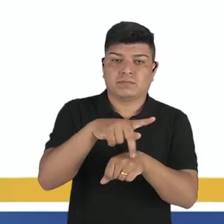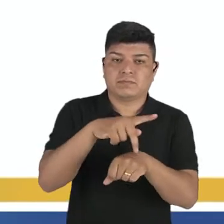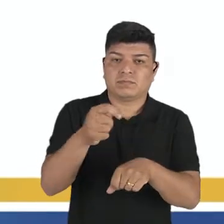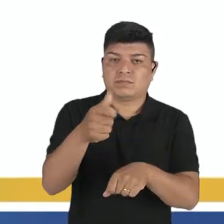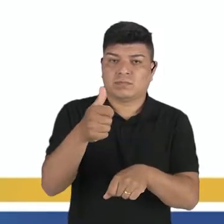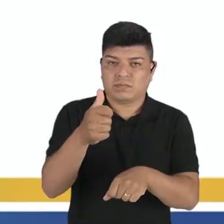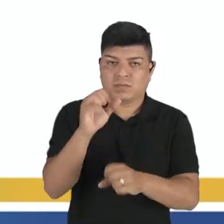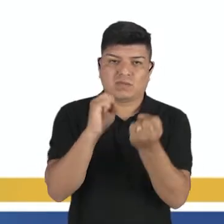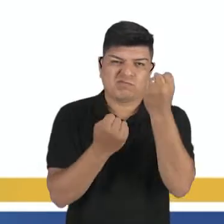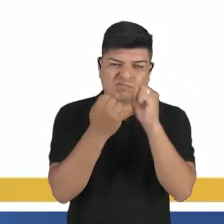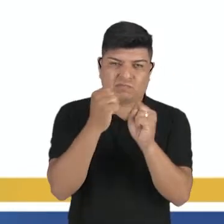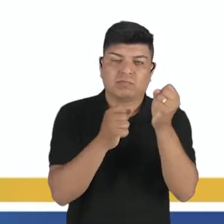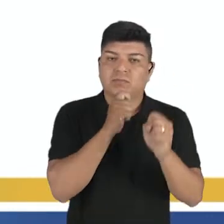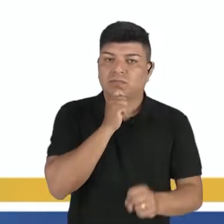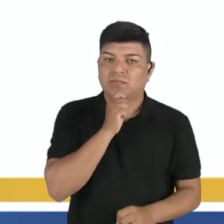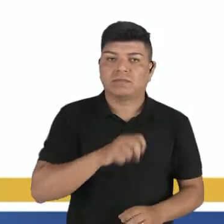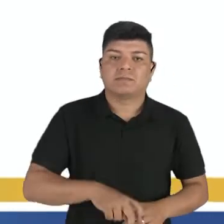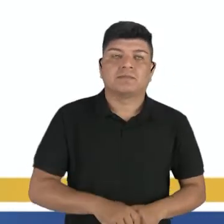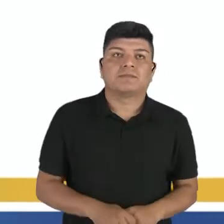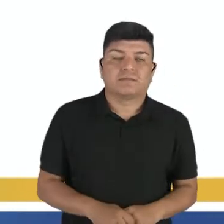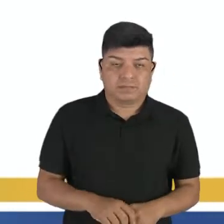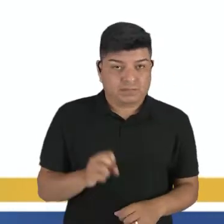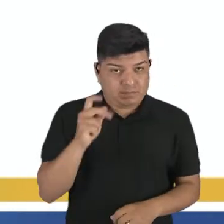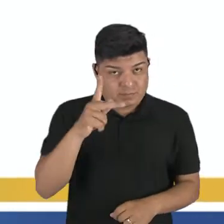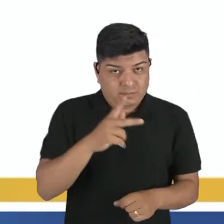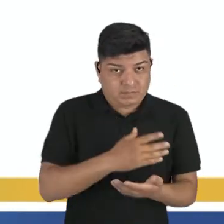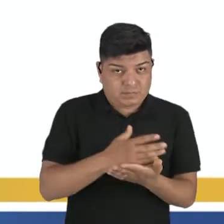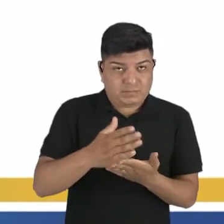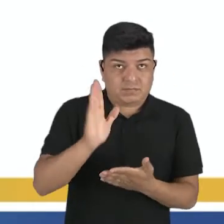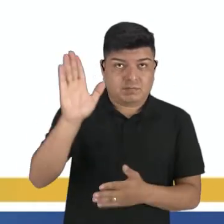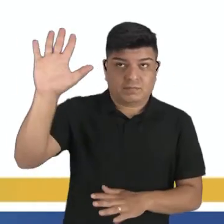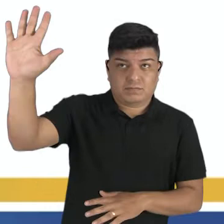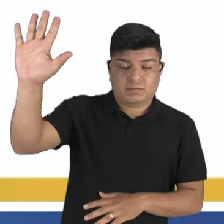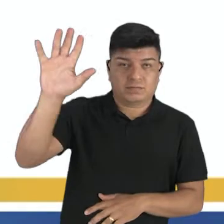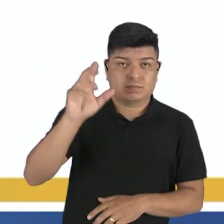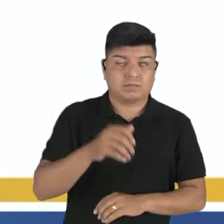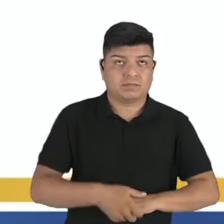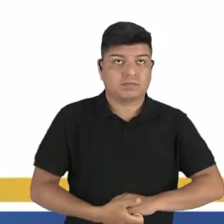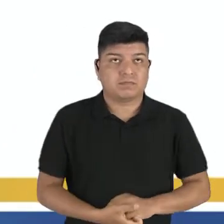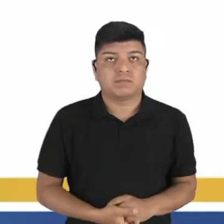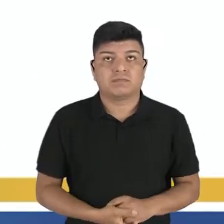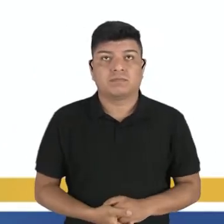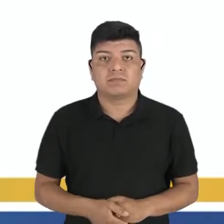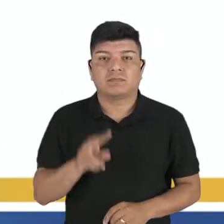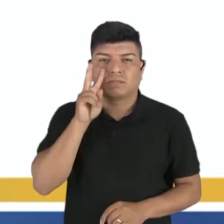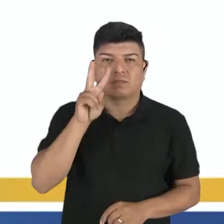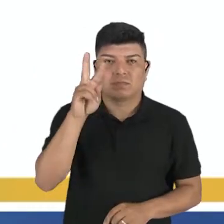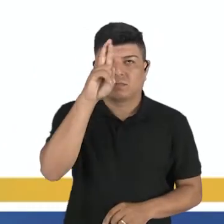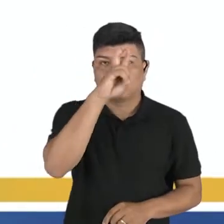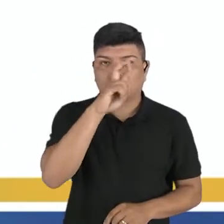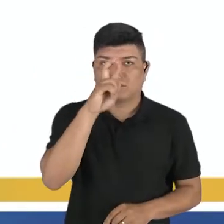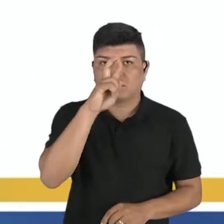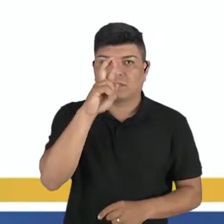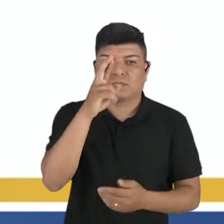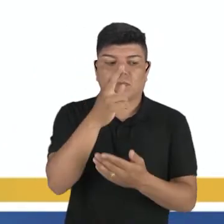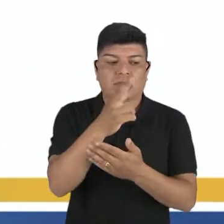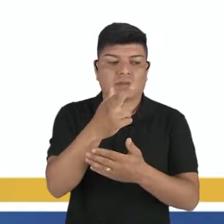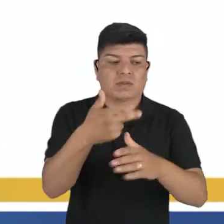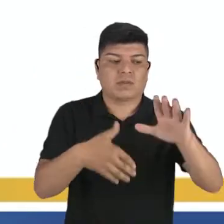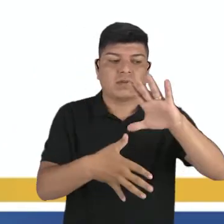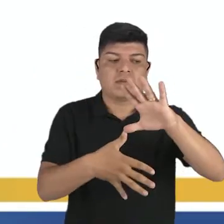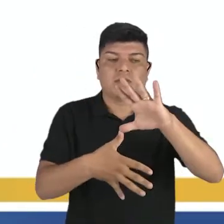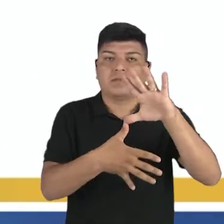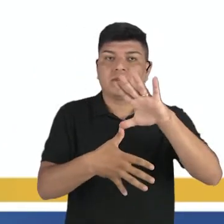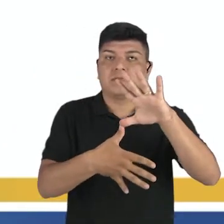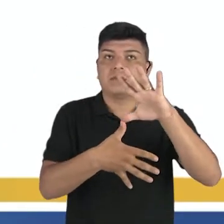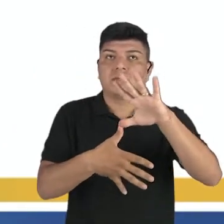países com pouca industrialização, ok? Mas foi lá que começou a industrialização. Como vocês podem observar nesse mapa que eu estou